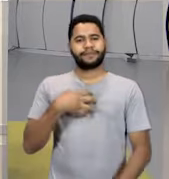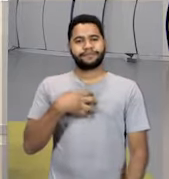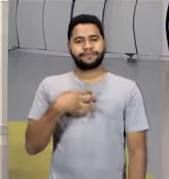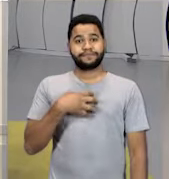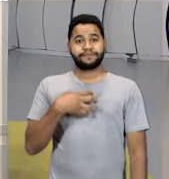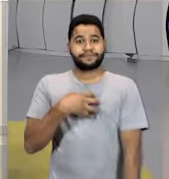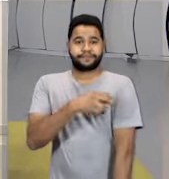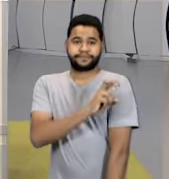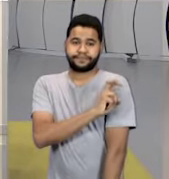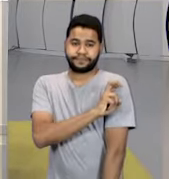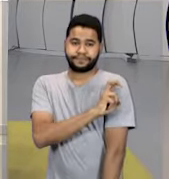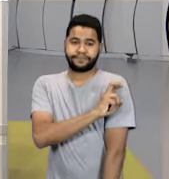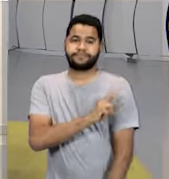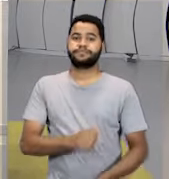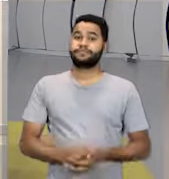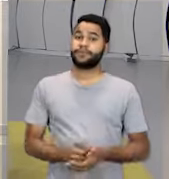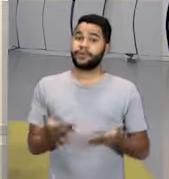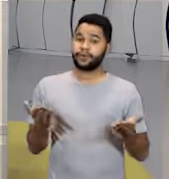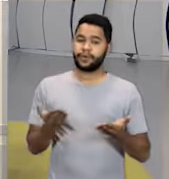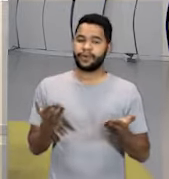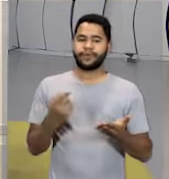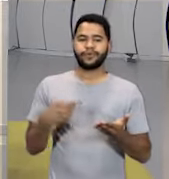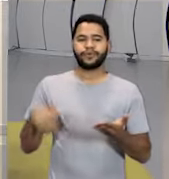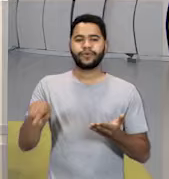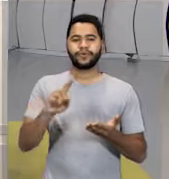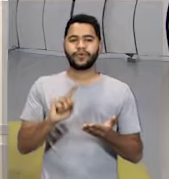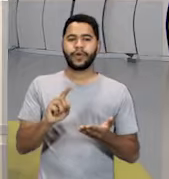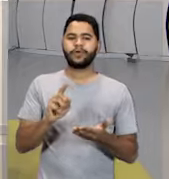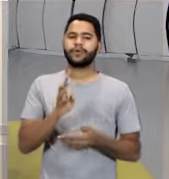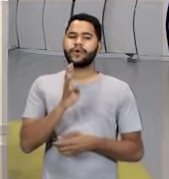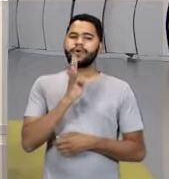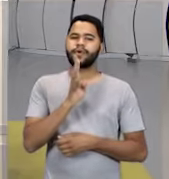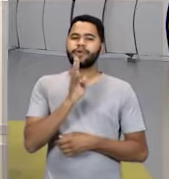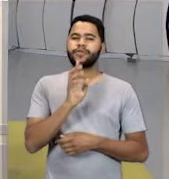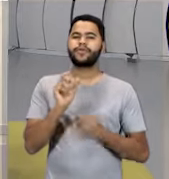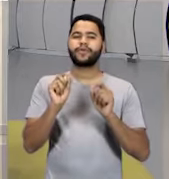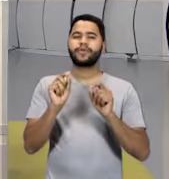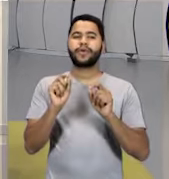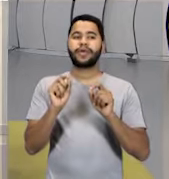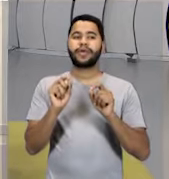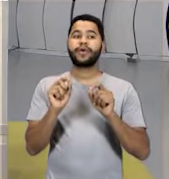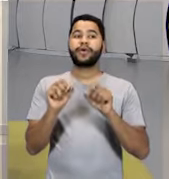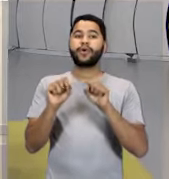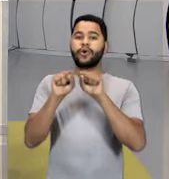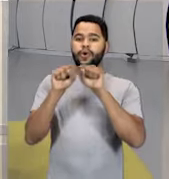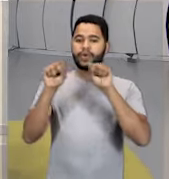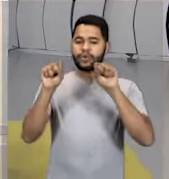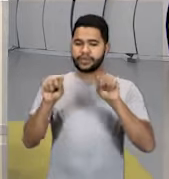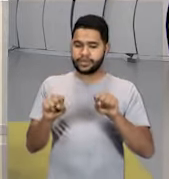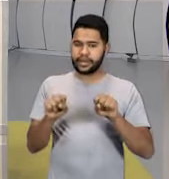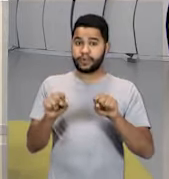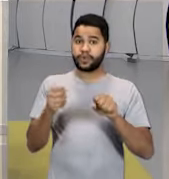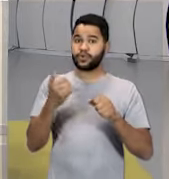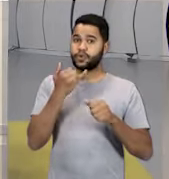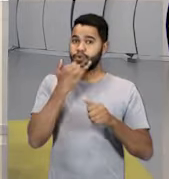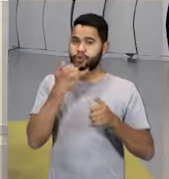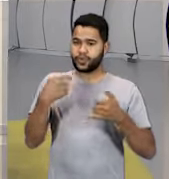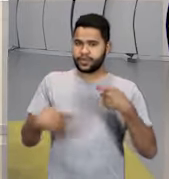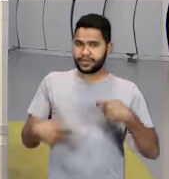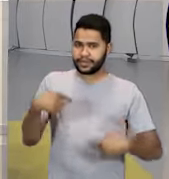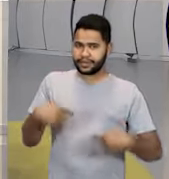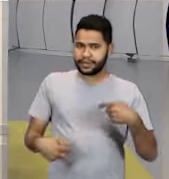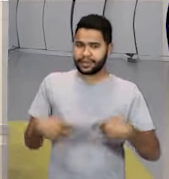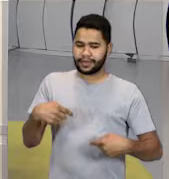do 5º ano e hoje nós vamos conhecer o sistema digestório.